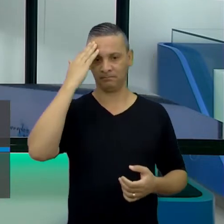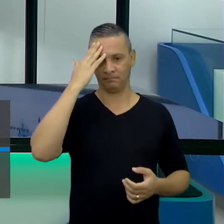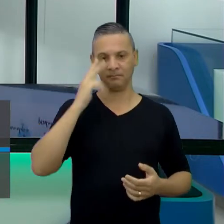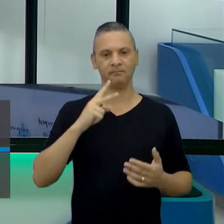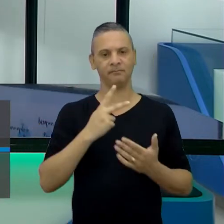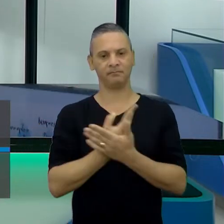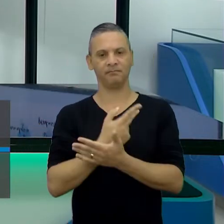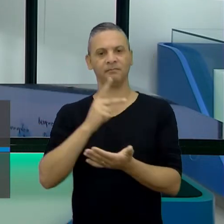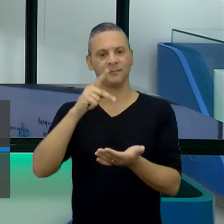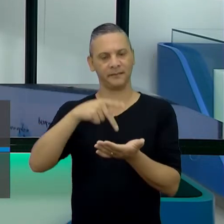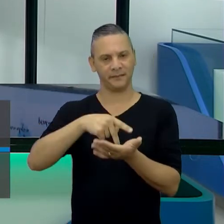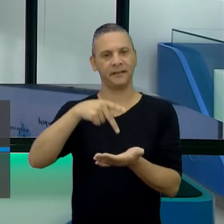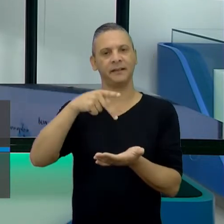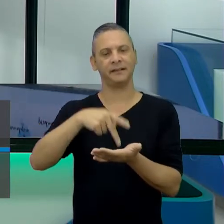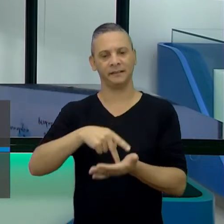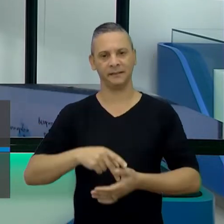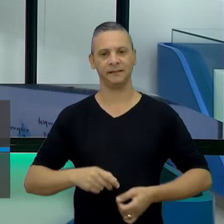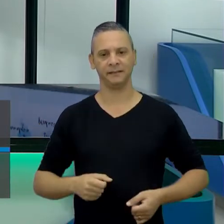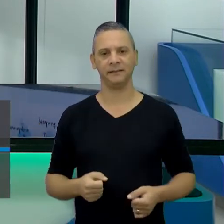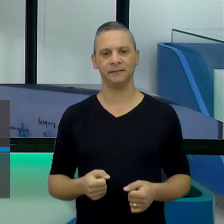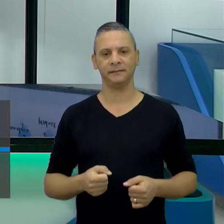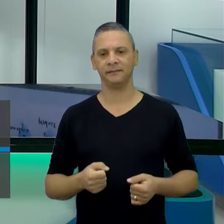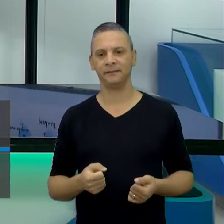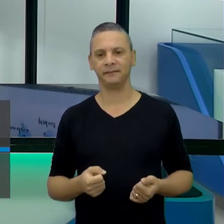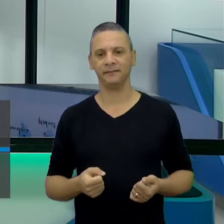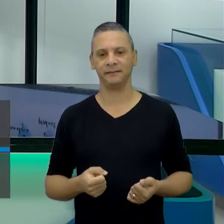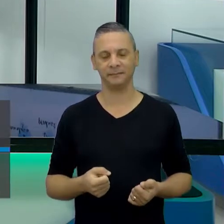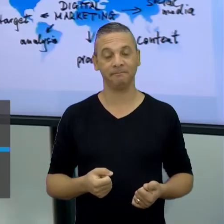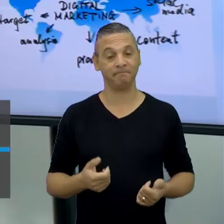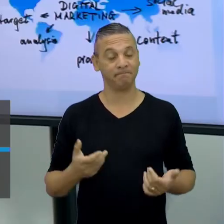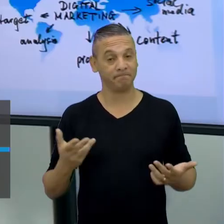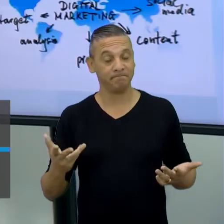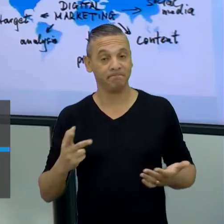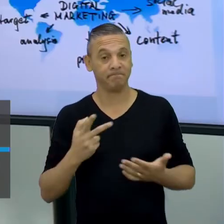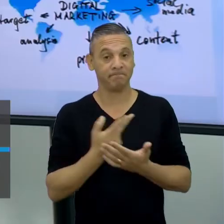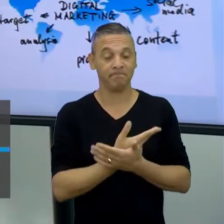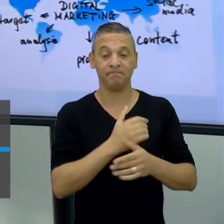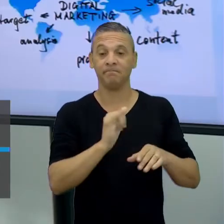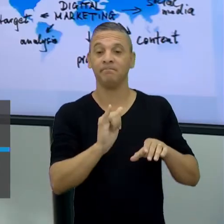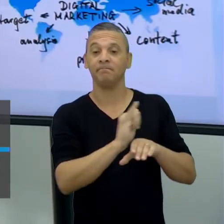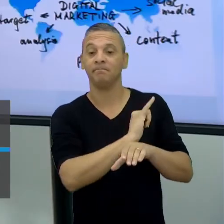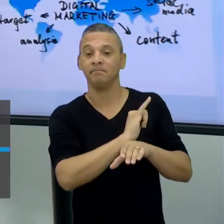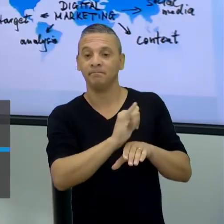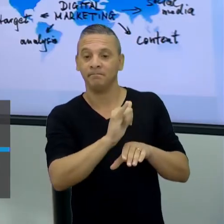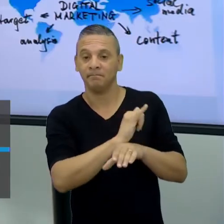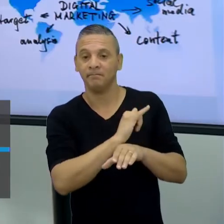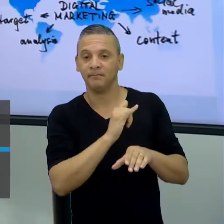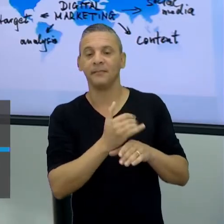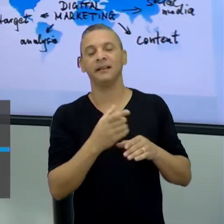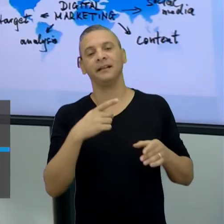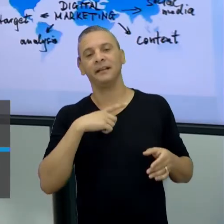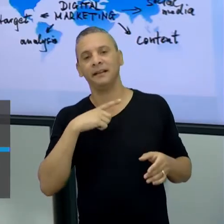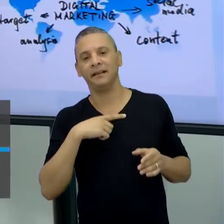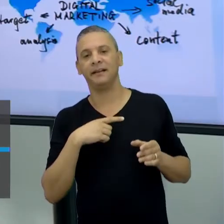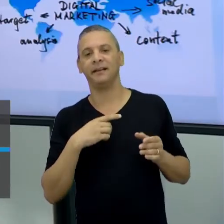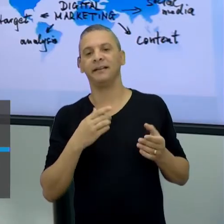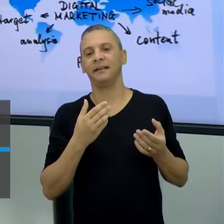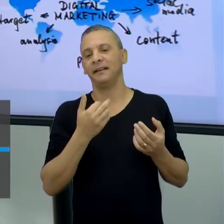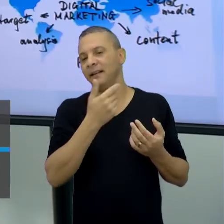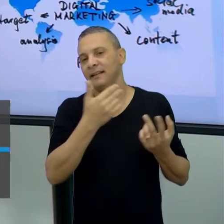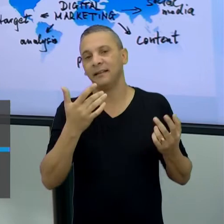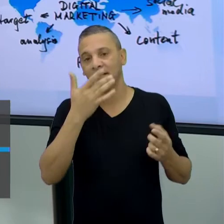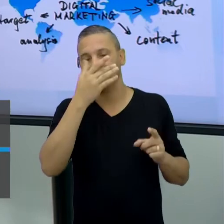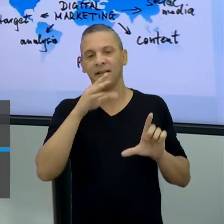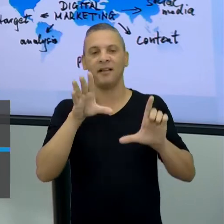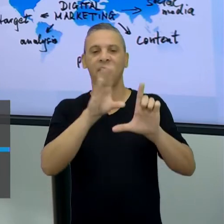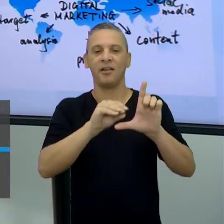acontece muito, né? Claro. Agora que eu tô aqui. Sim, mas quando acontece no YouTube, você tem lá um amador, você tem lá o